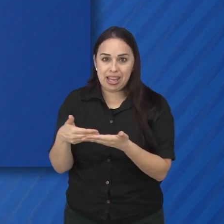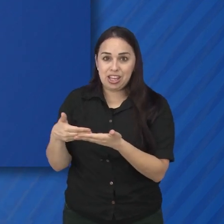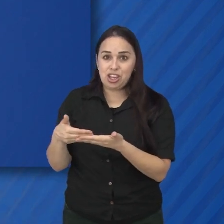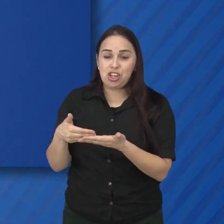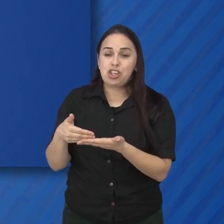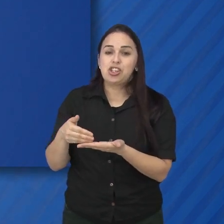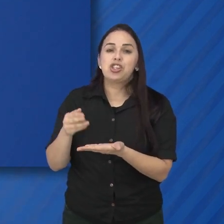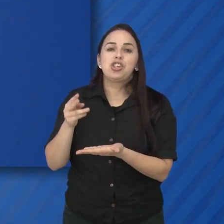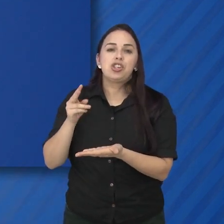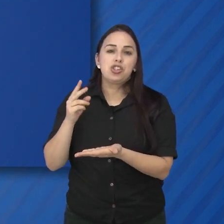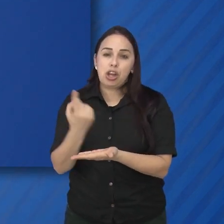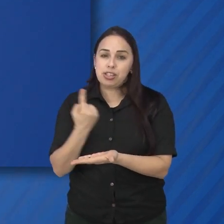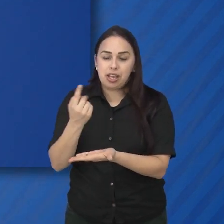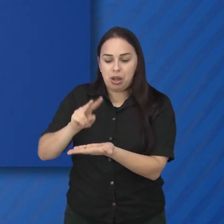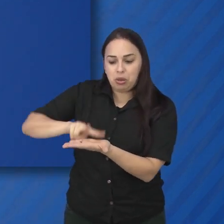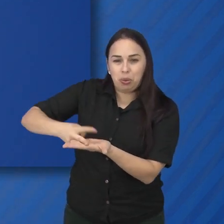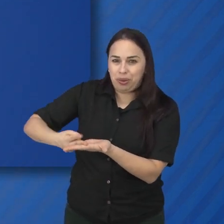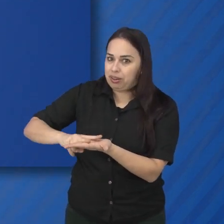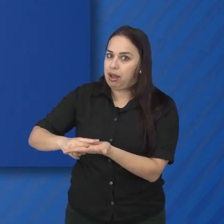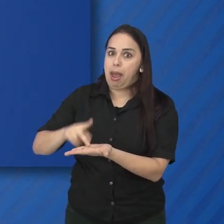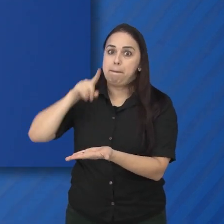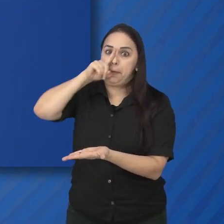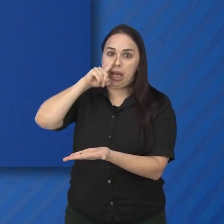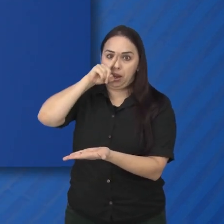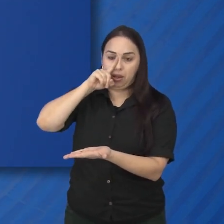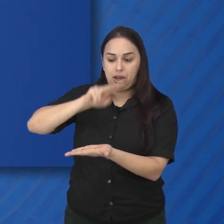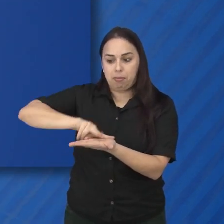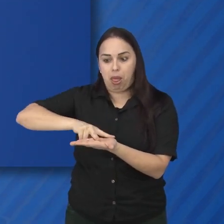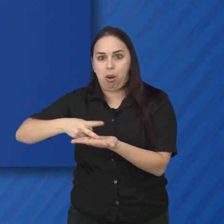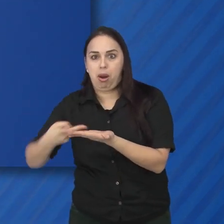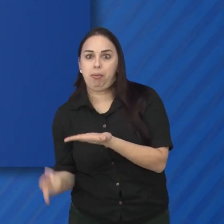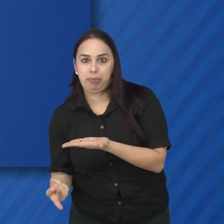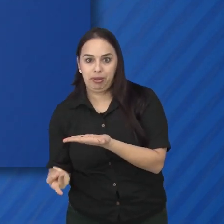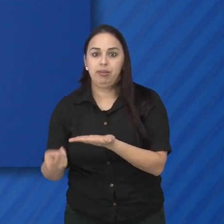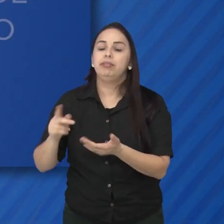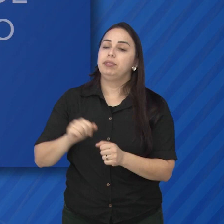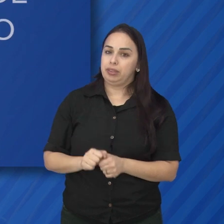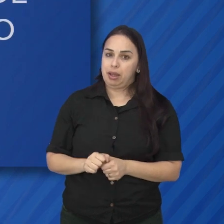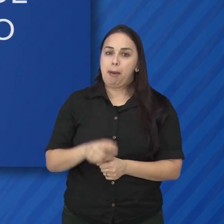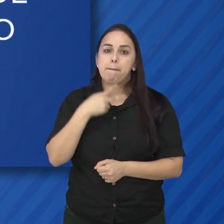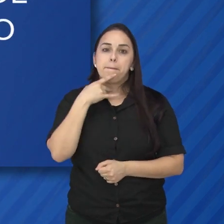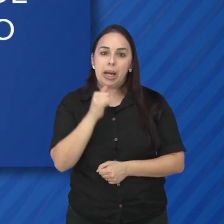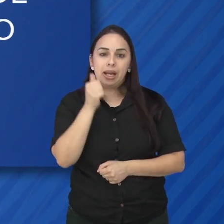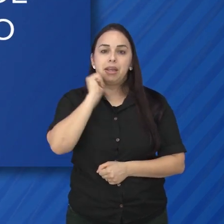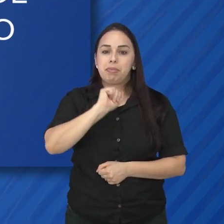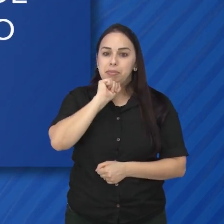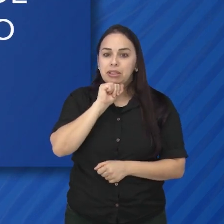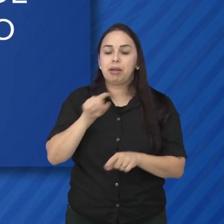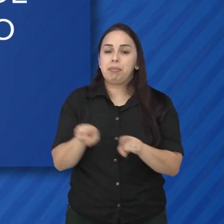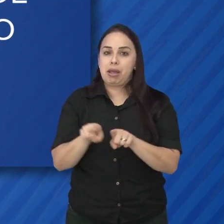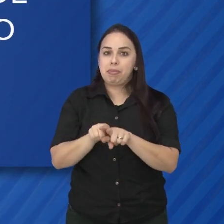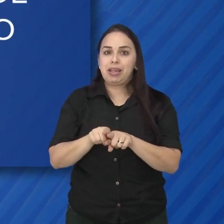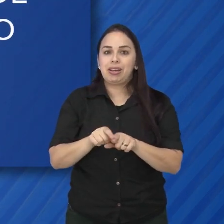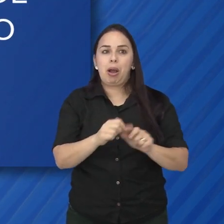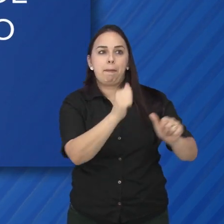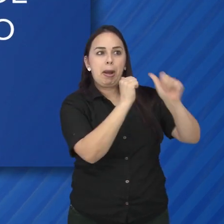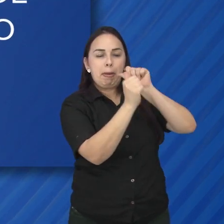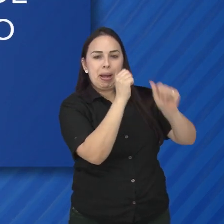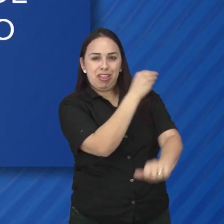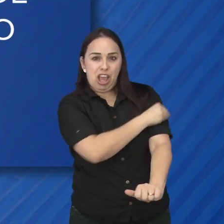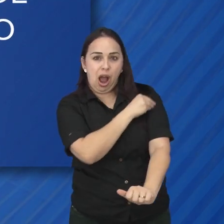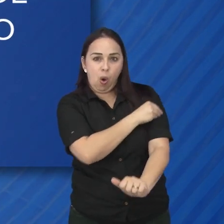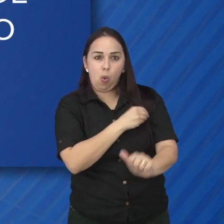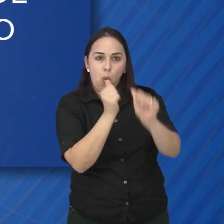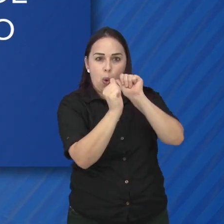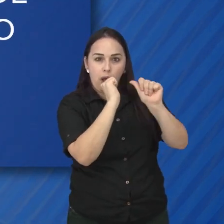bebê sozinho no trocador é perigosíssimo, pois ele pode rolar e cair. Os pais também devem ter cuidado com bebidas